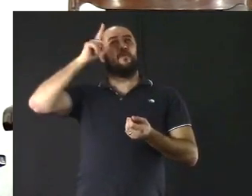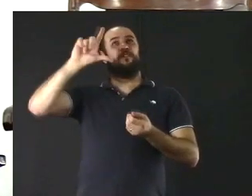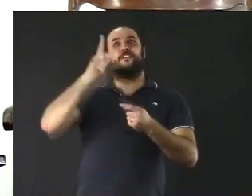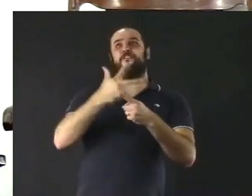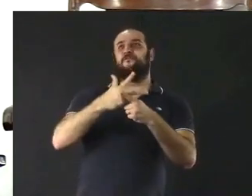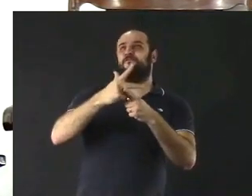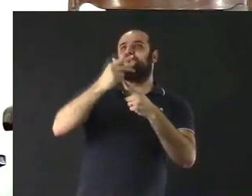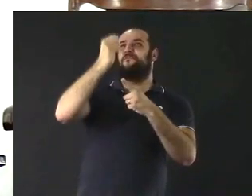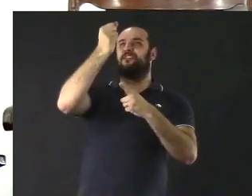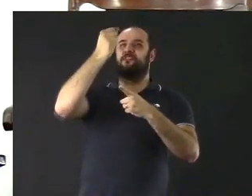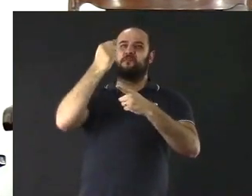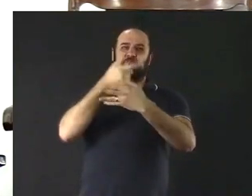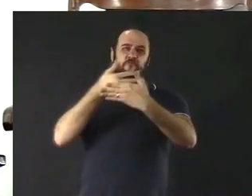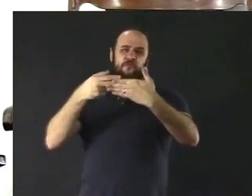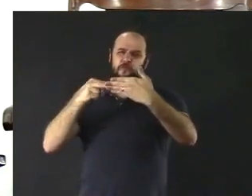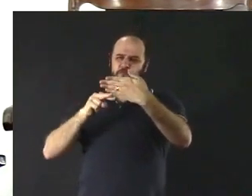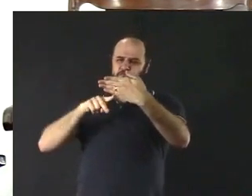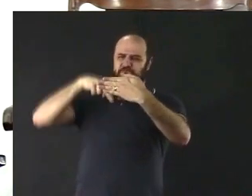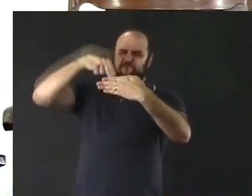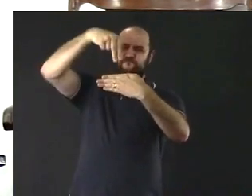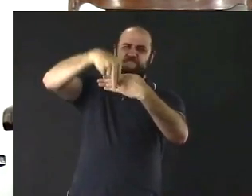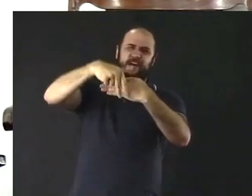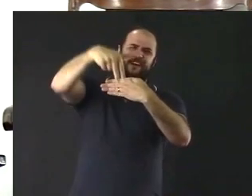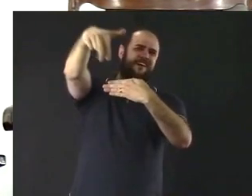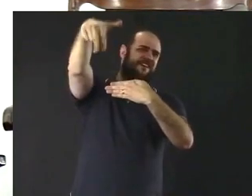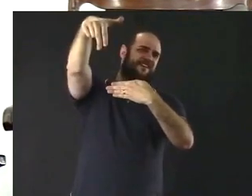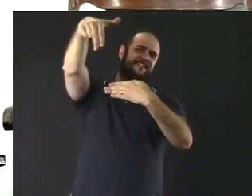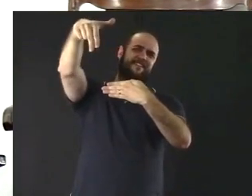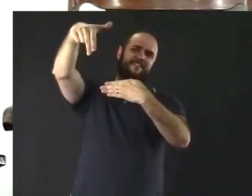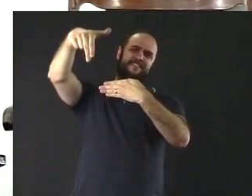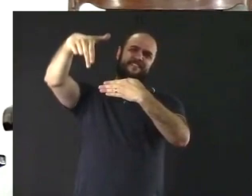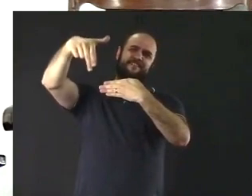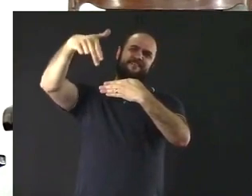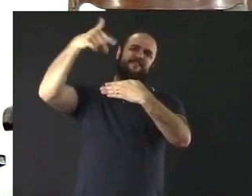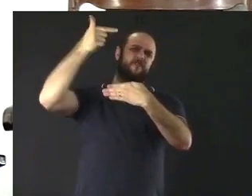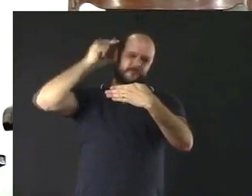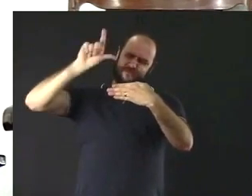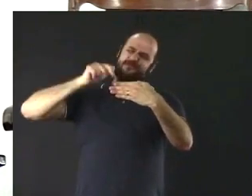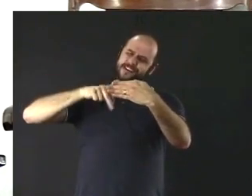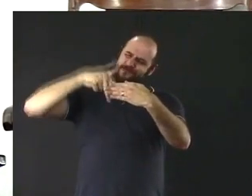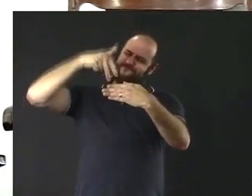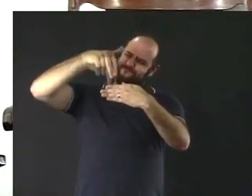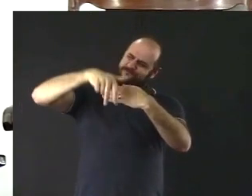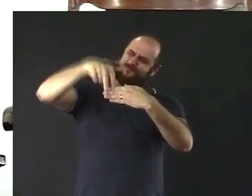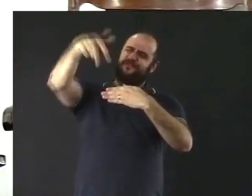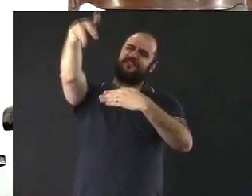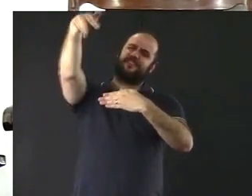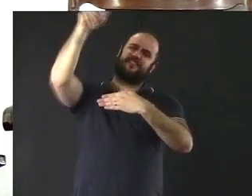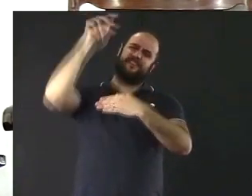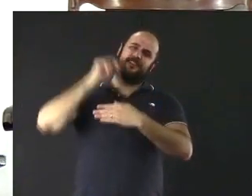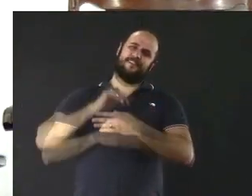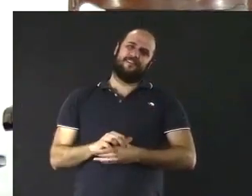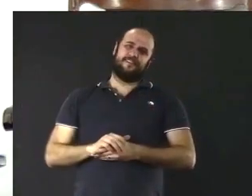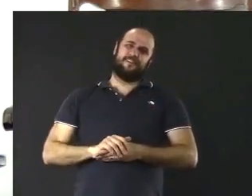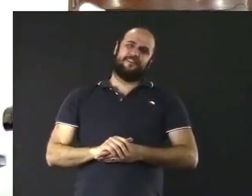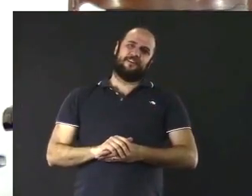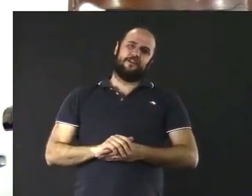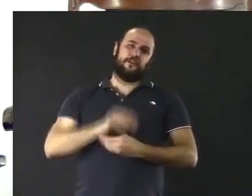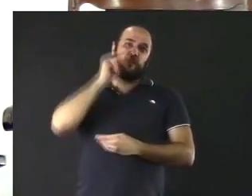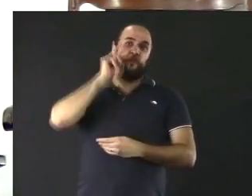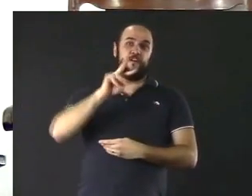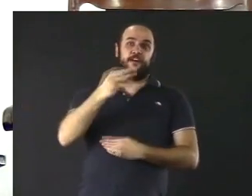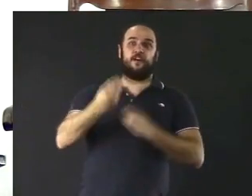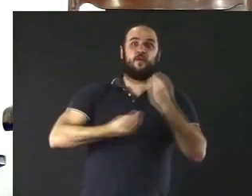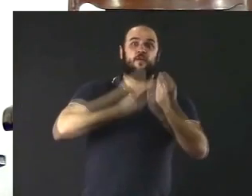vencendo esses obstáculos que vêm pela frente. A forma então como nós